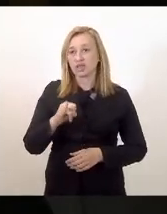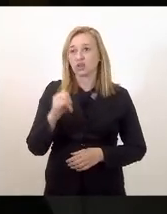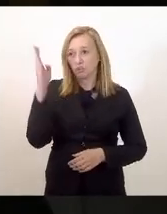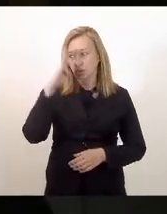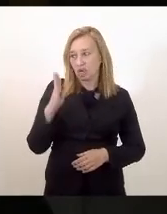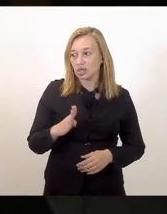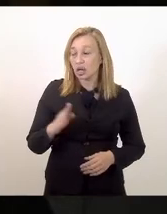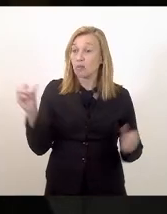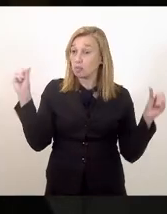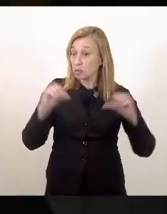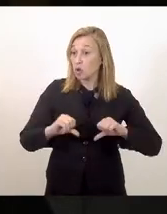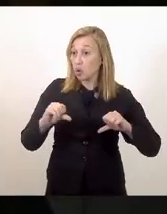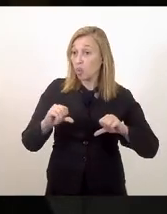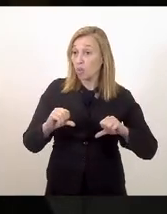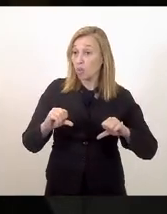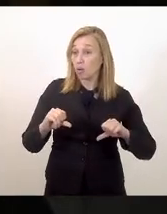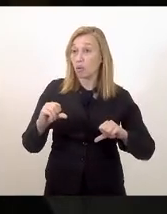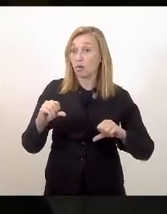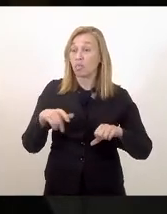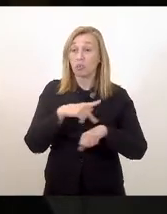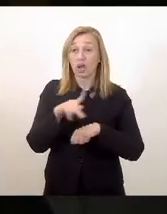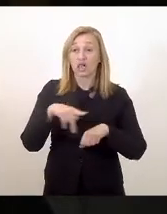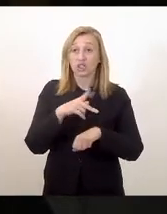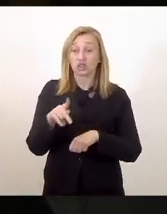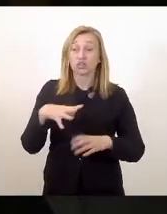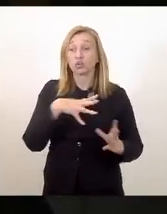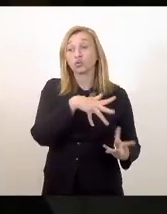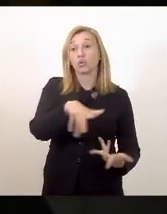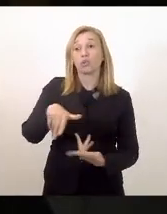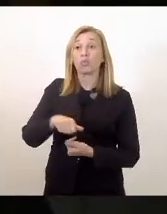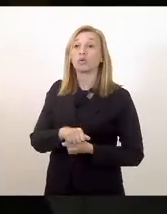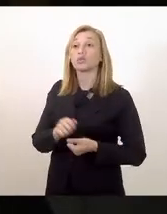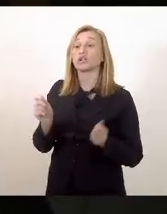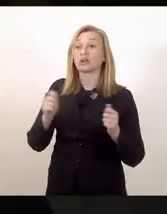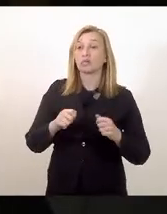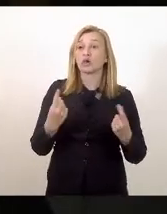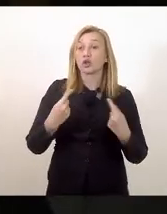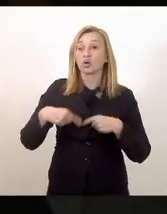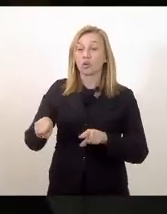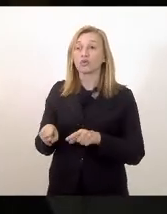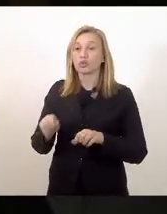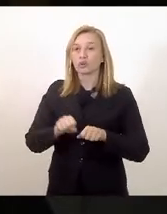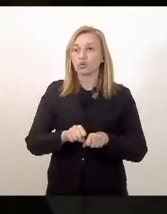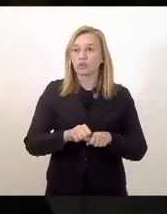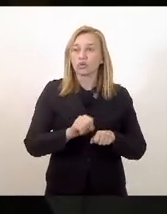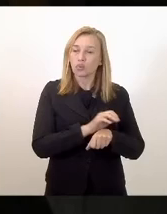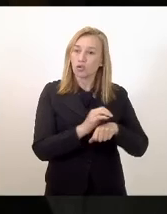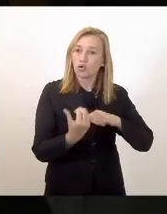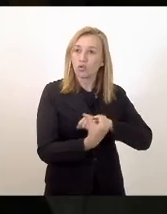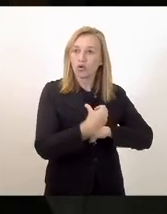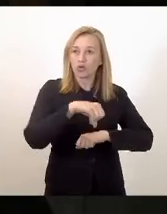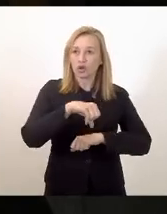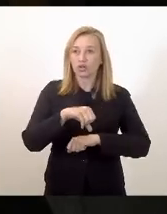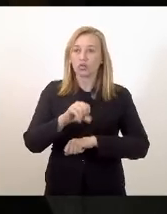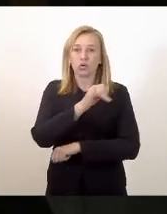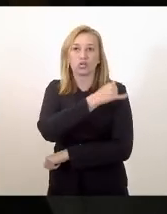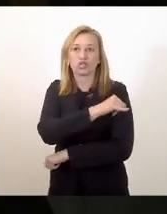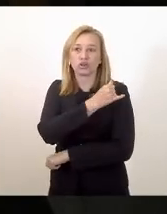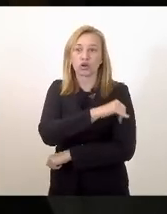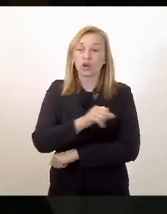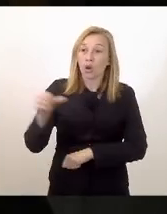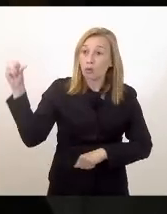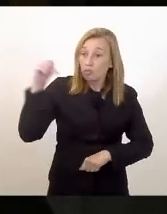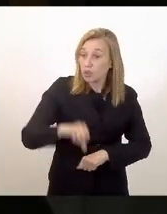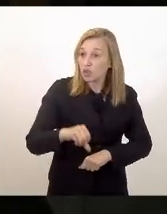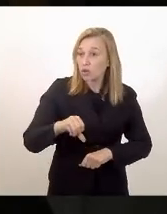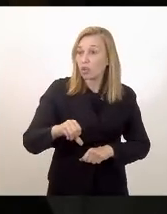é um dos piores países do mundo na capacidade de enfrentar o Covid, o Rio de Janeiro é um dos